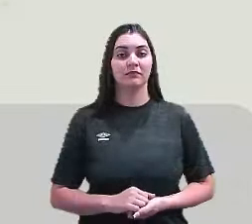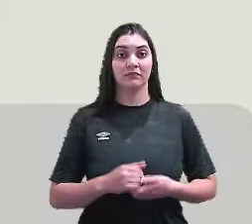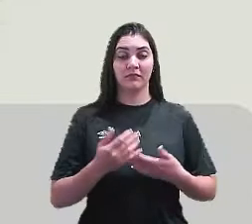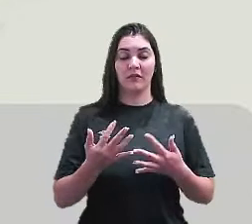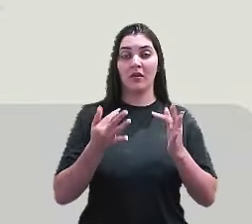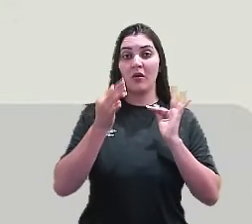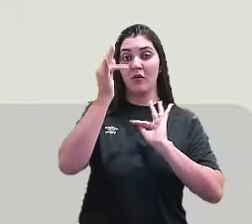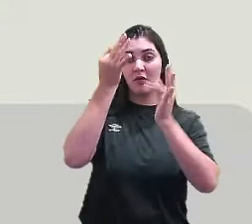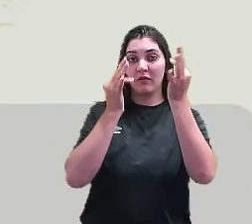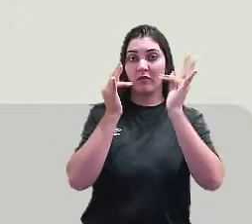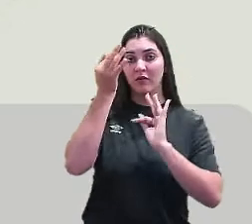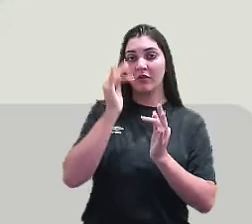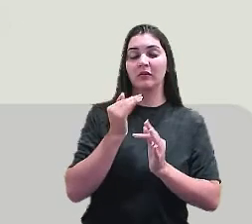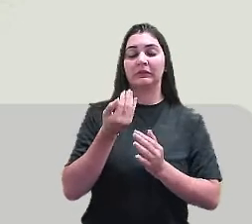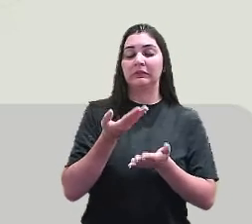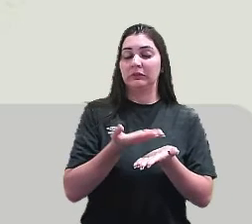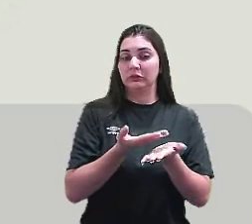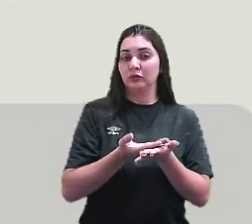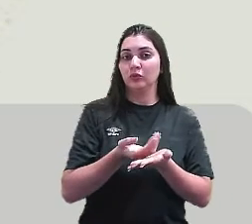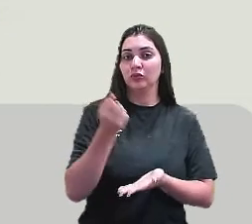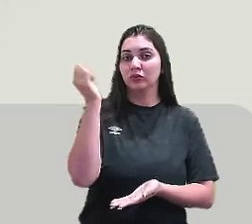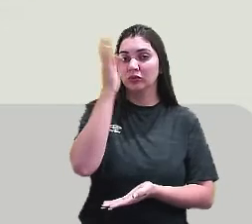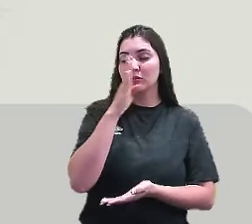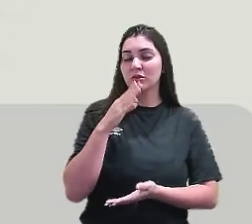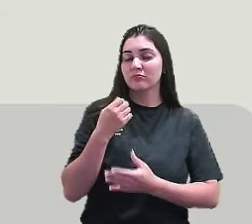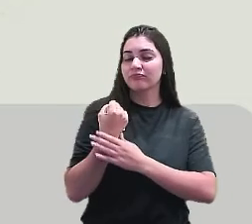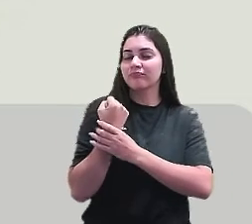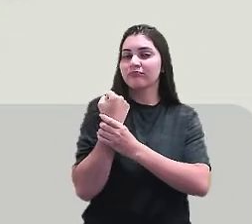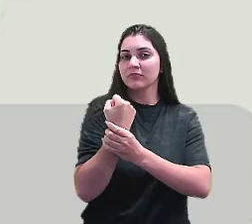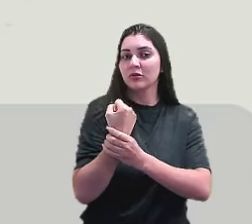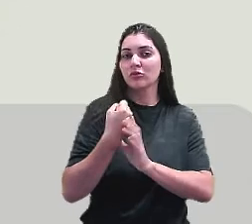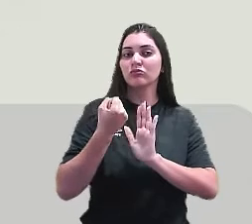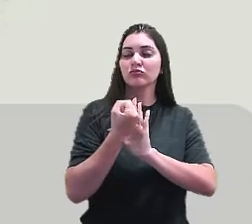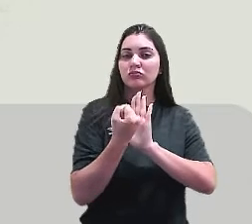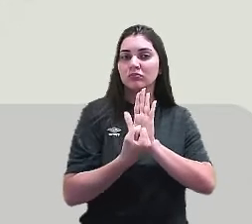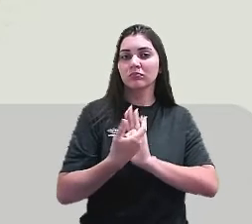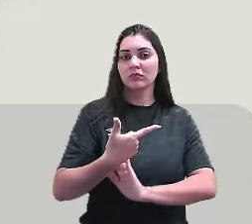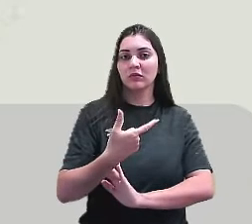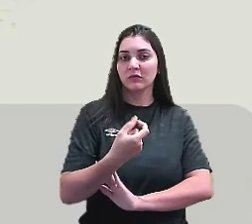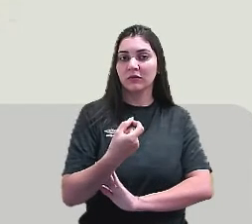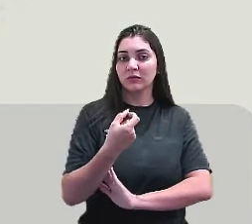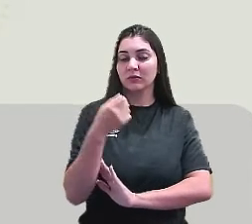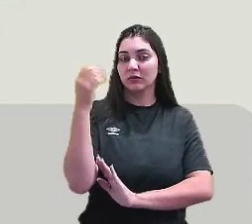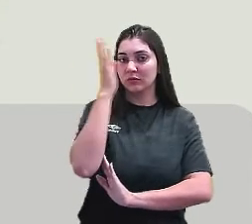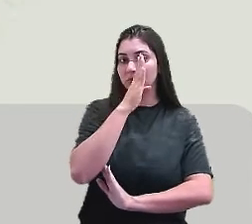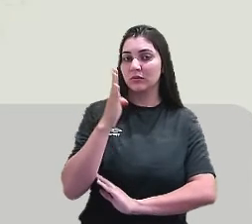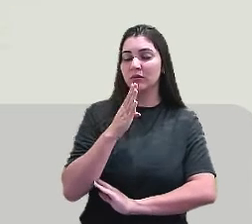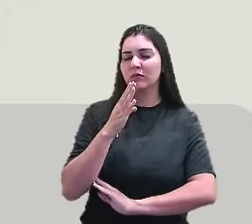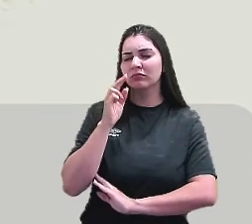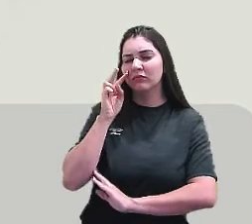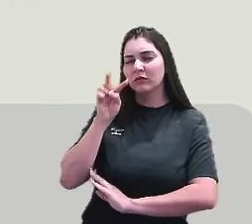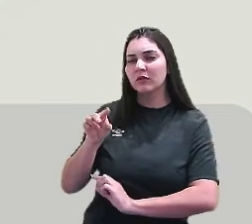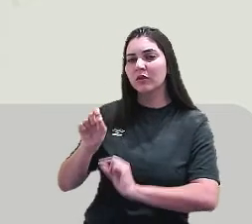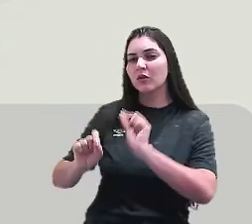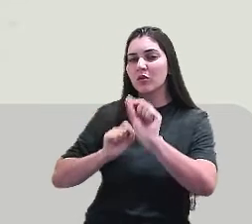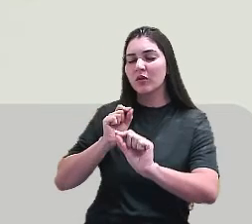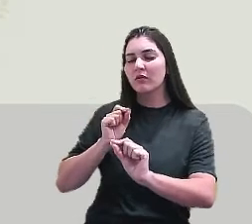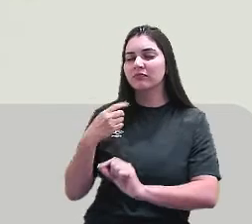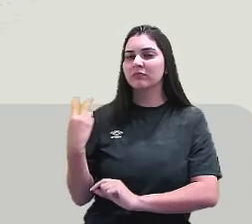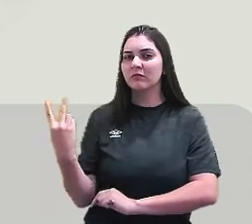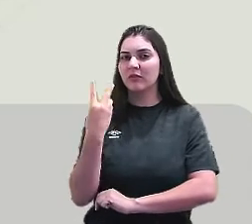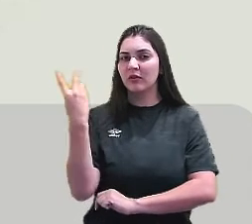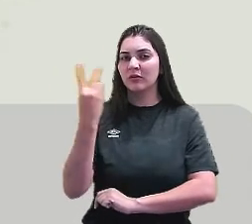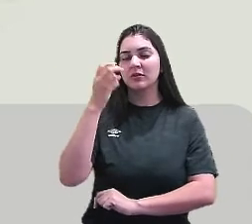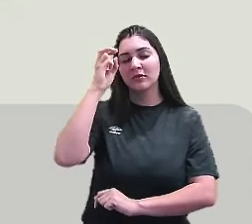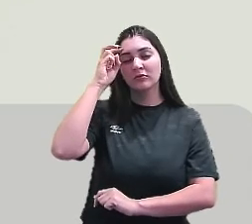O folclore, enquanto área de estudo no Brasil, só ganhou força a partir do século XX no Brasil, passando a ser visto como forma de valorização